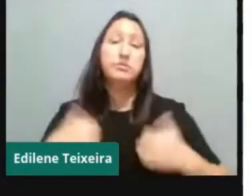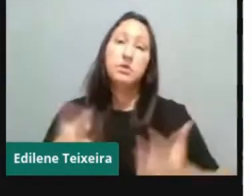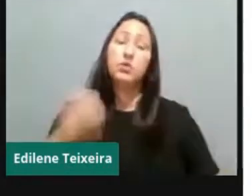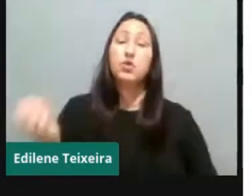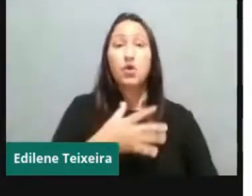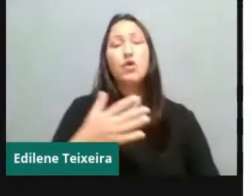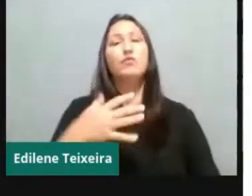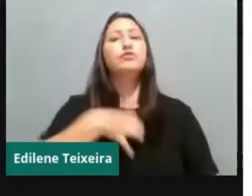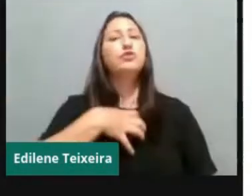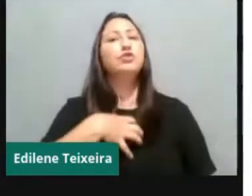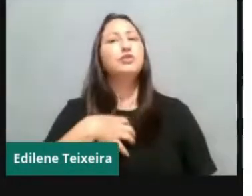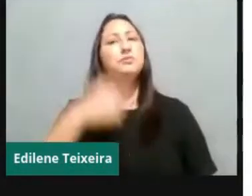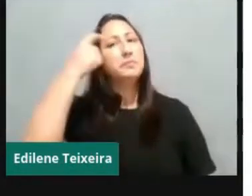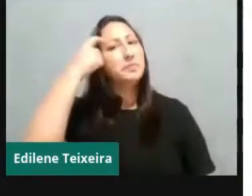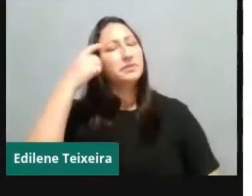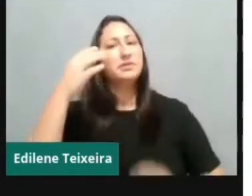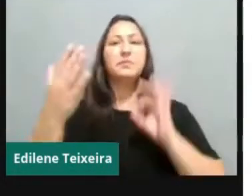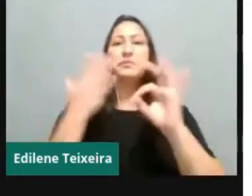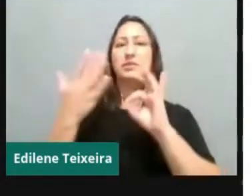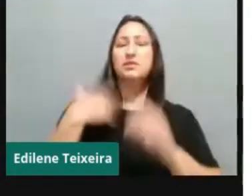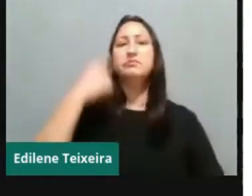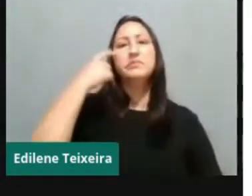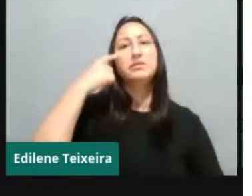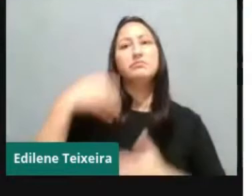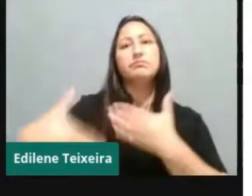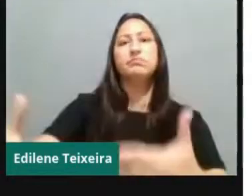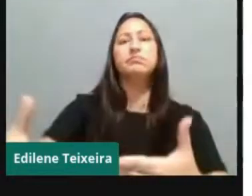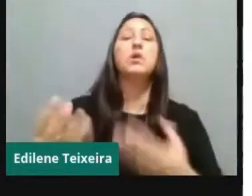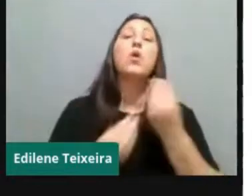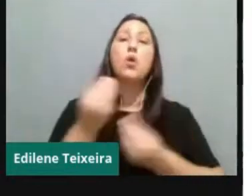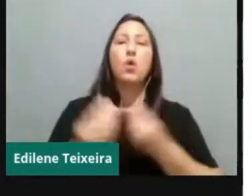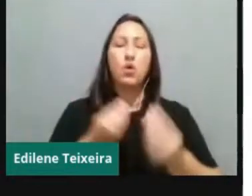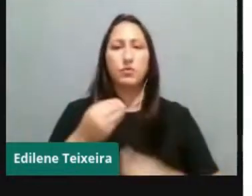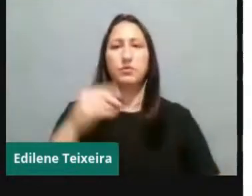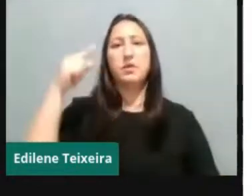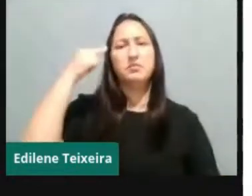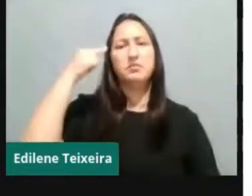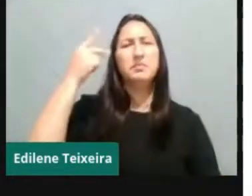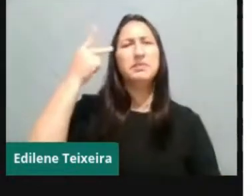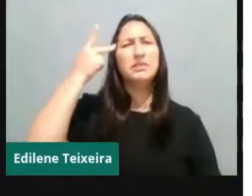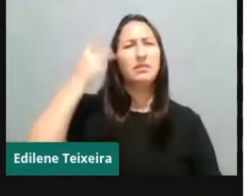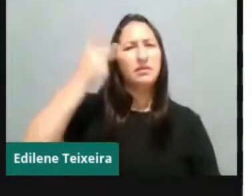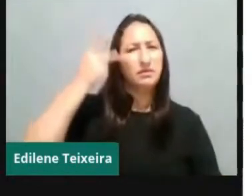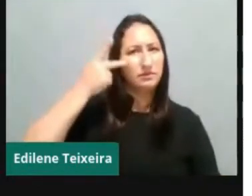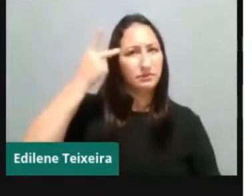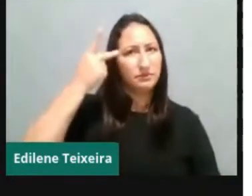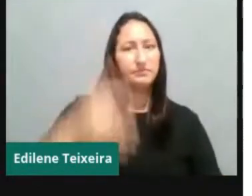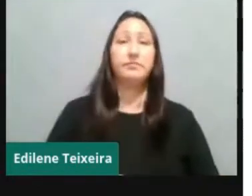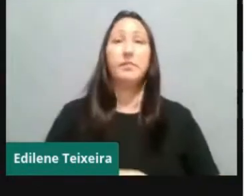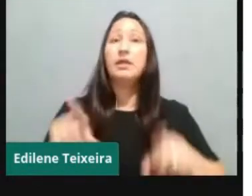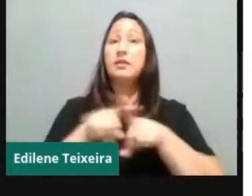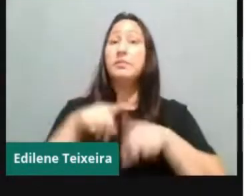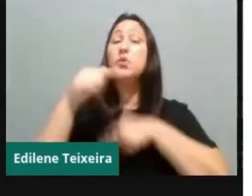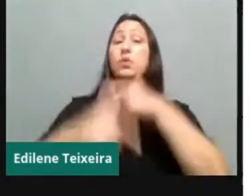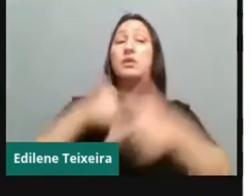pensar em doenças categóricas, pensar em variações de sintomas. E aqui eu trago para vocês um trabalho que nós realizamos agora em